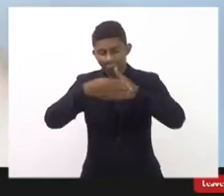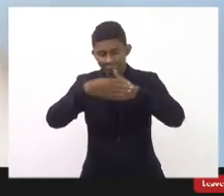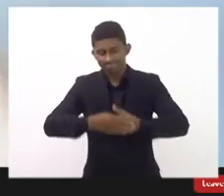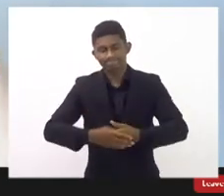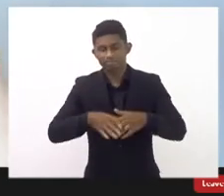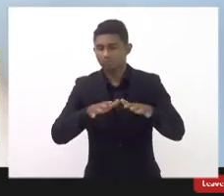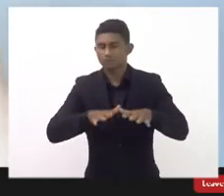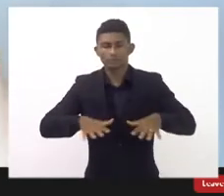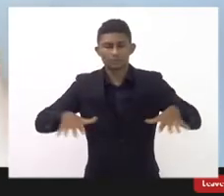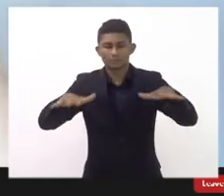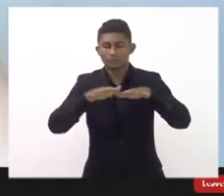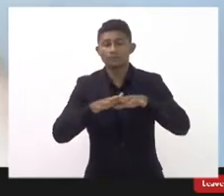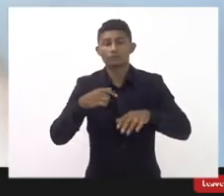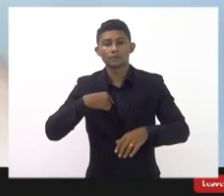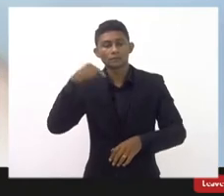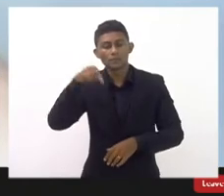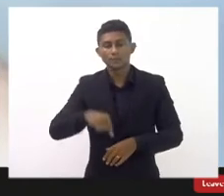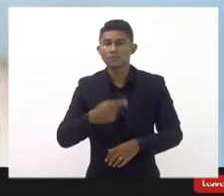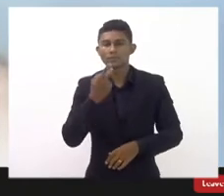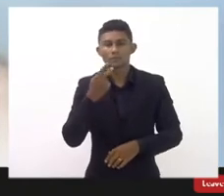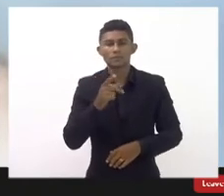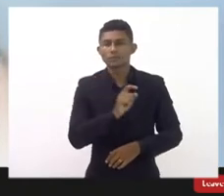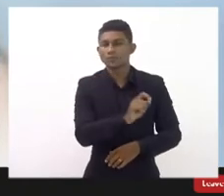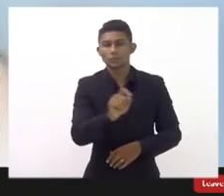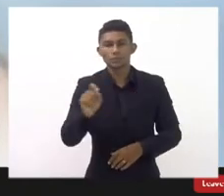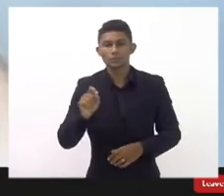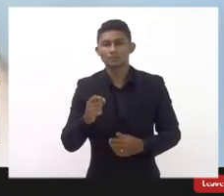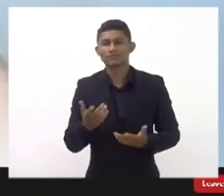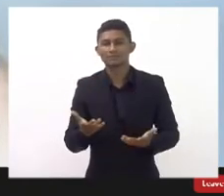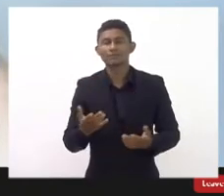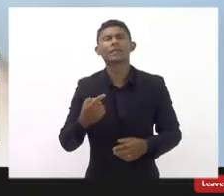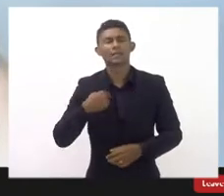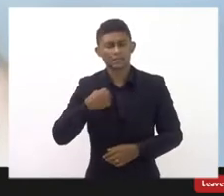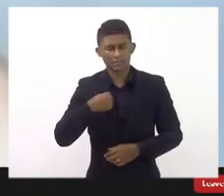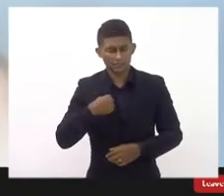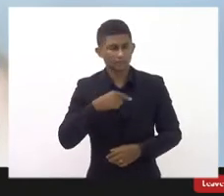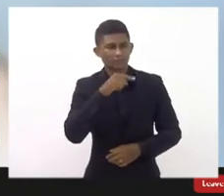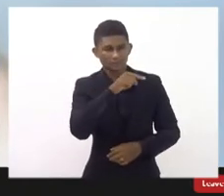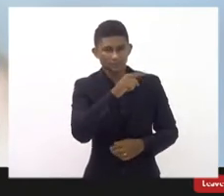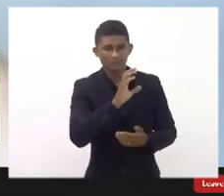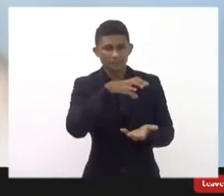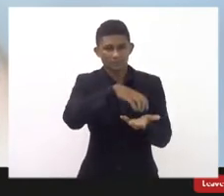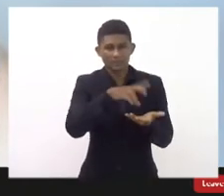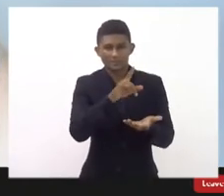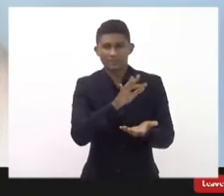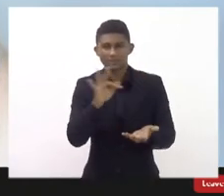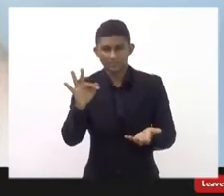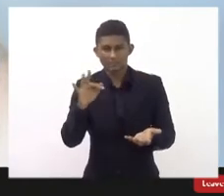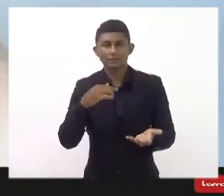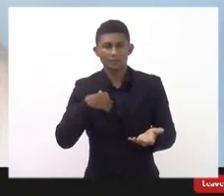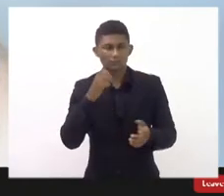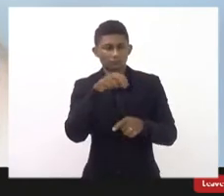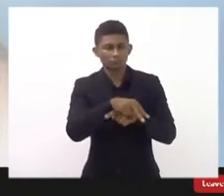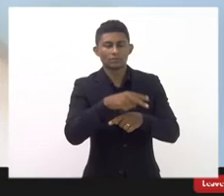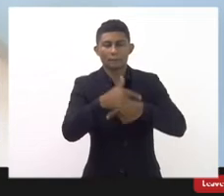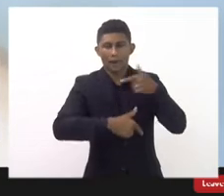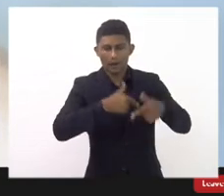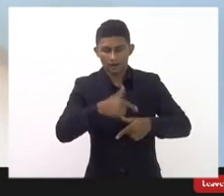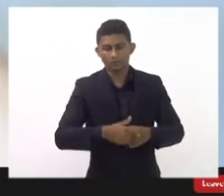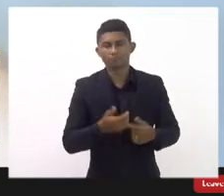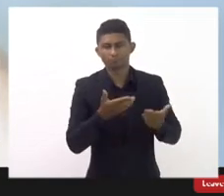Então, assim, eu gostaria de fazer uma fala enquanto servidora, né, do campus Belfor Roxo, do IFRJ. Acredito que